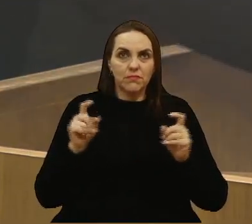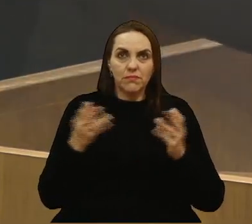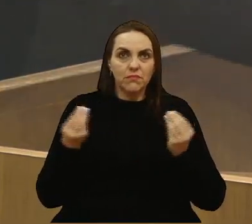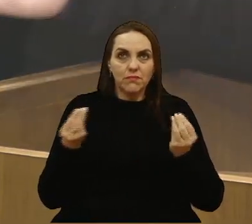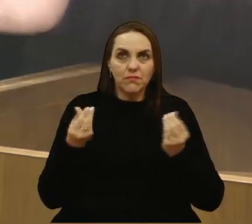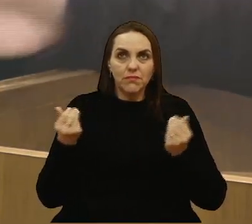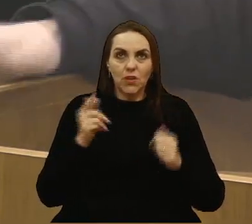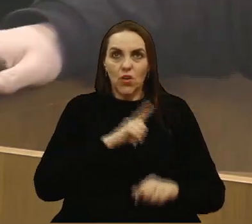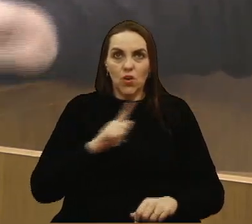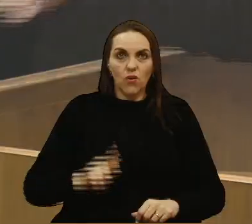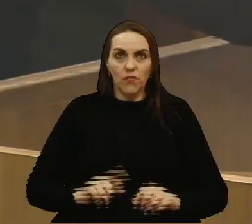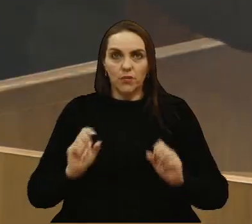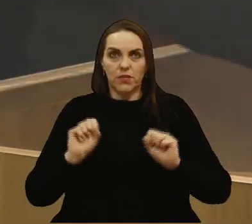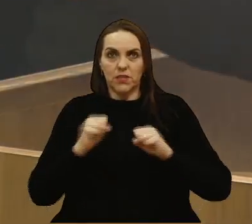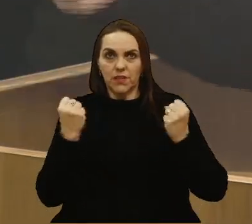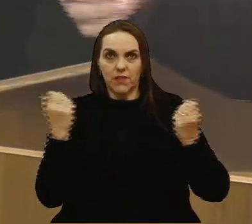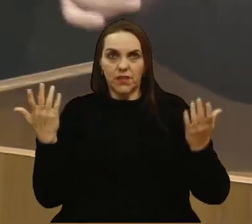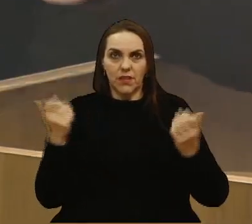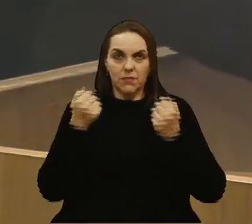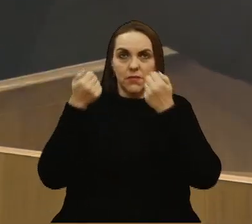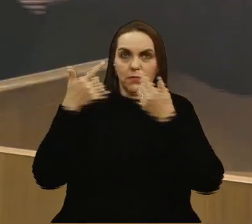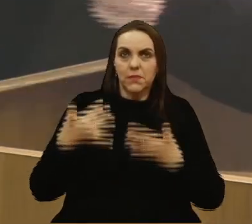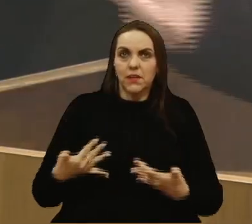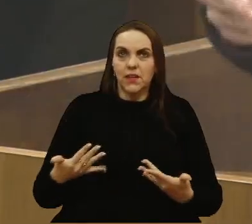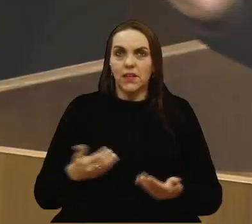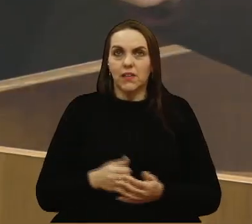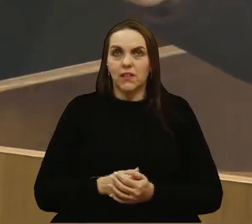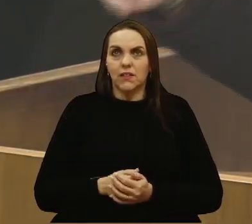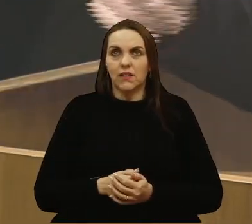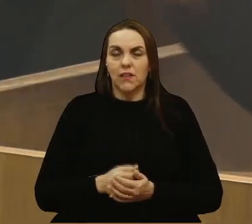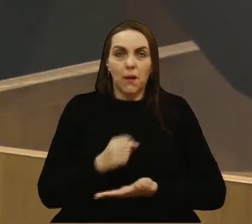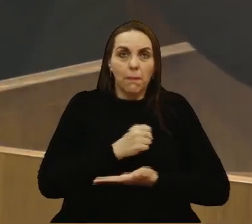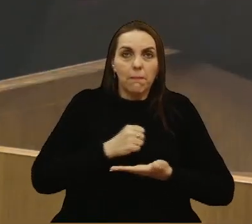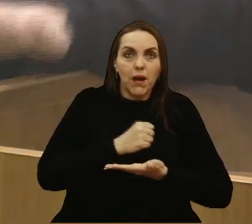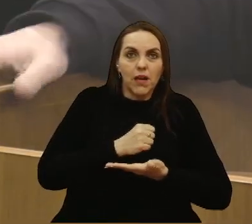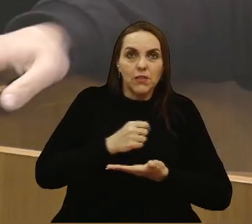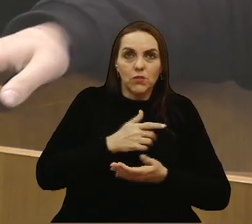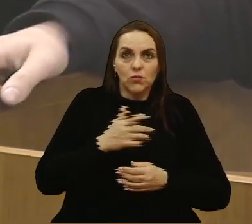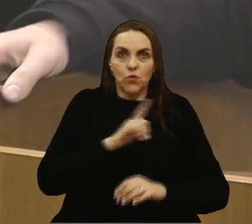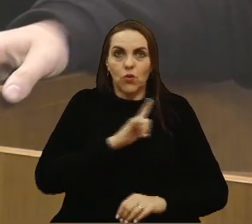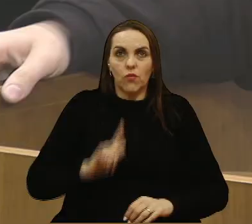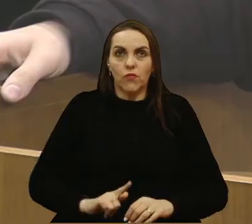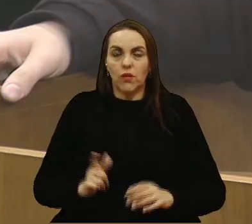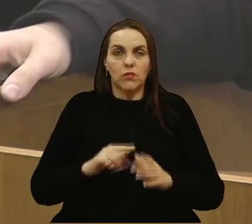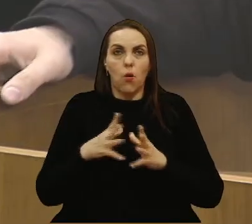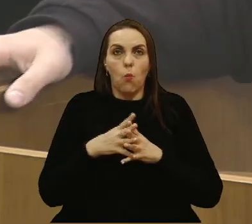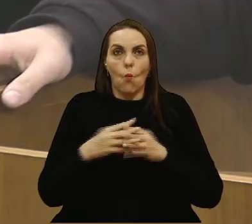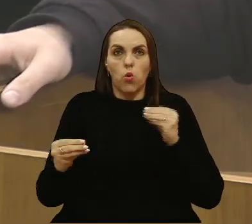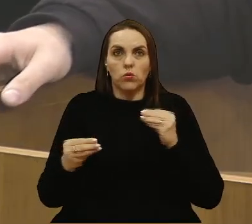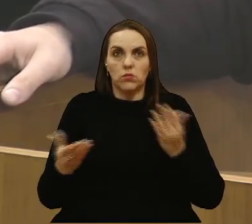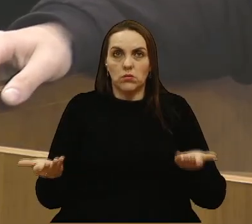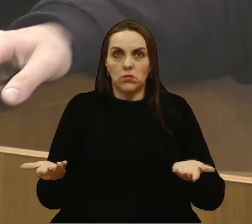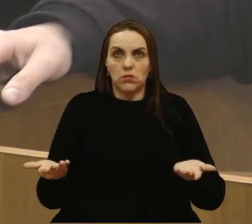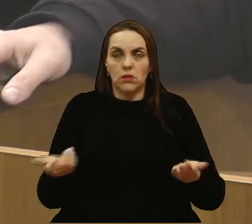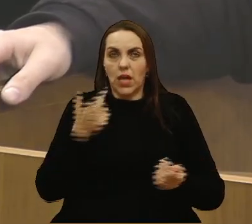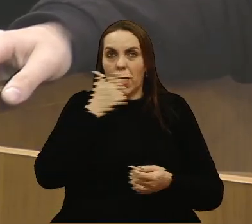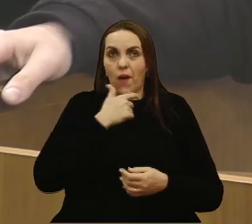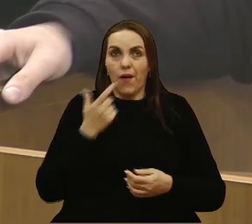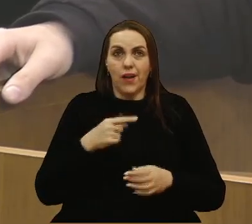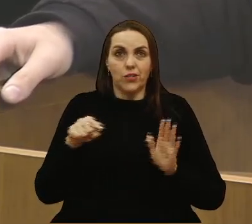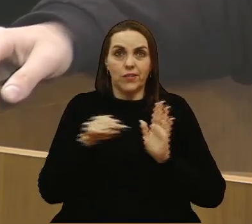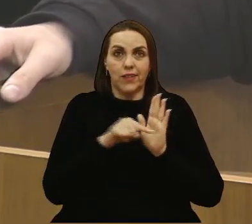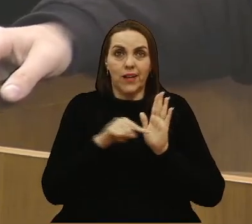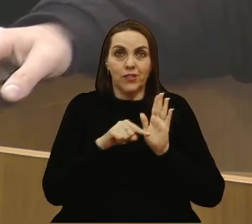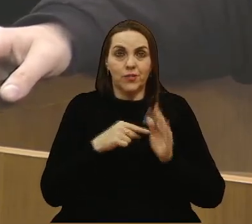governo precisa ser defendido, precisa ser explicado. A base do governo, muitas vezes, nessa hora, some. E eu acho isso extremamente